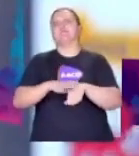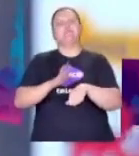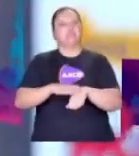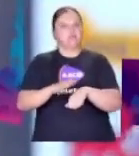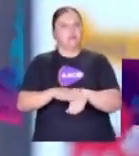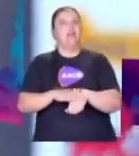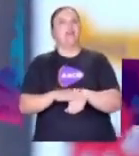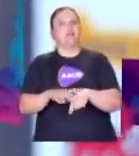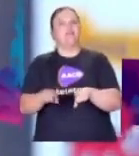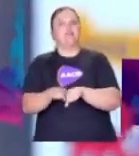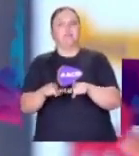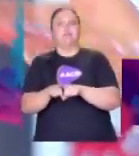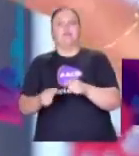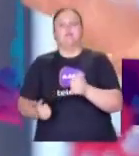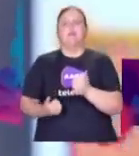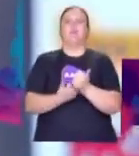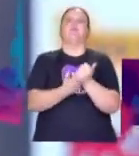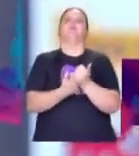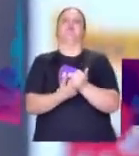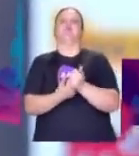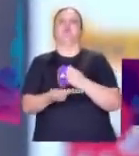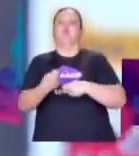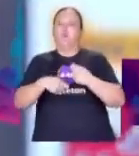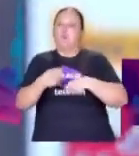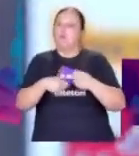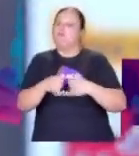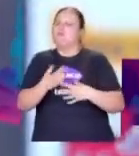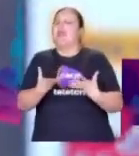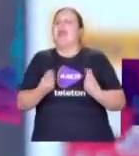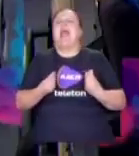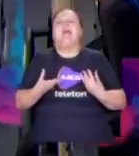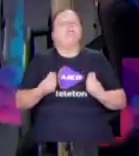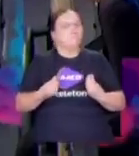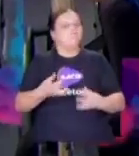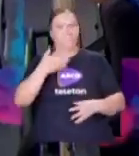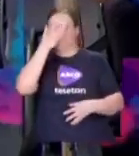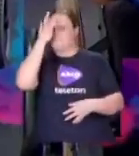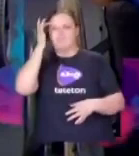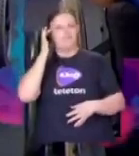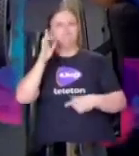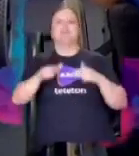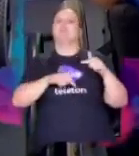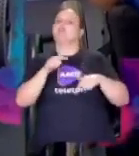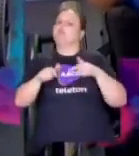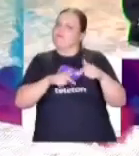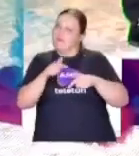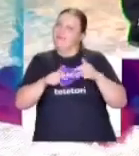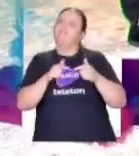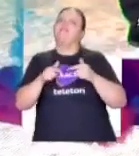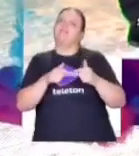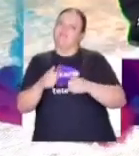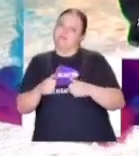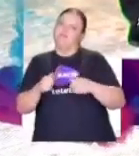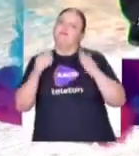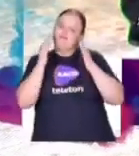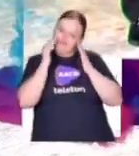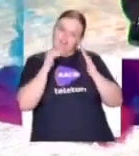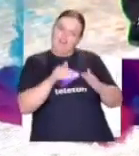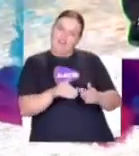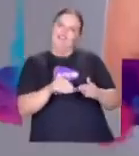imbuídos nessa causa. É muita gente linda trabalhando em prol dessa causa. Ele é